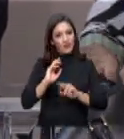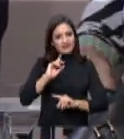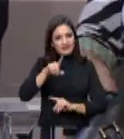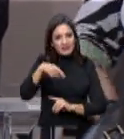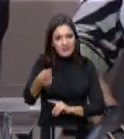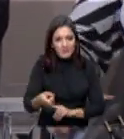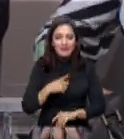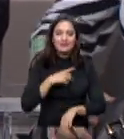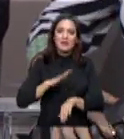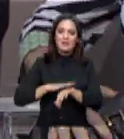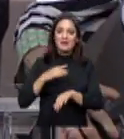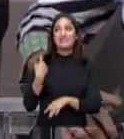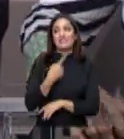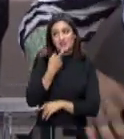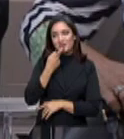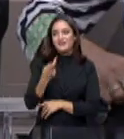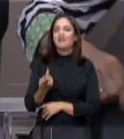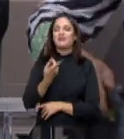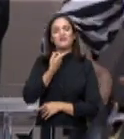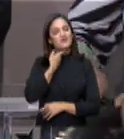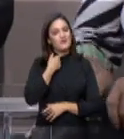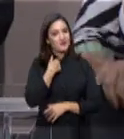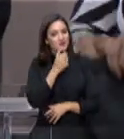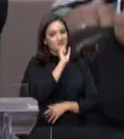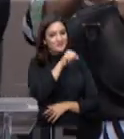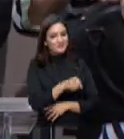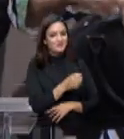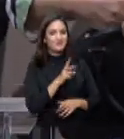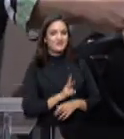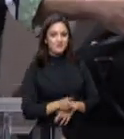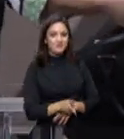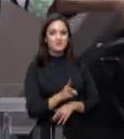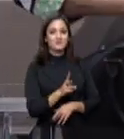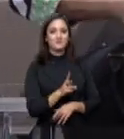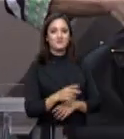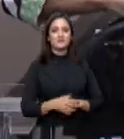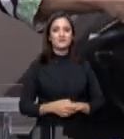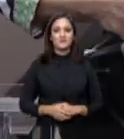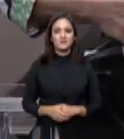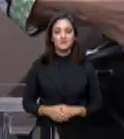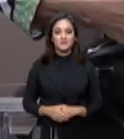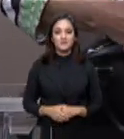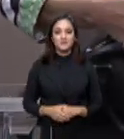desde já manifesta a intenção e a disposição de estar junto do STF,